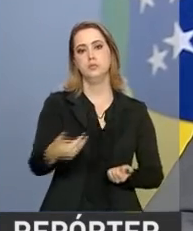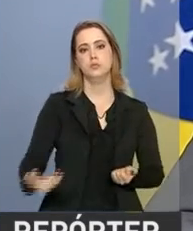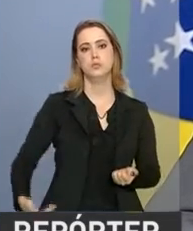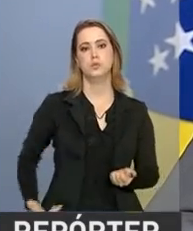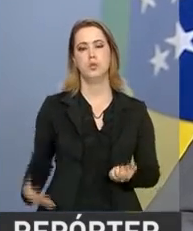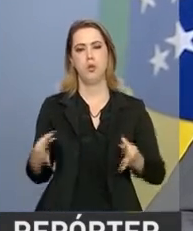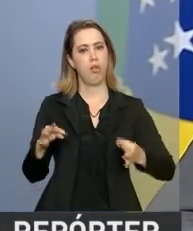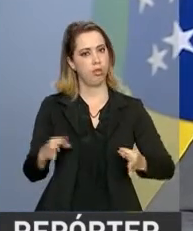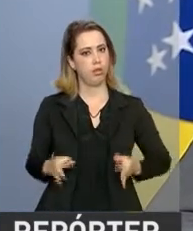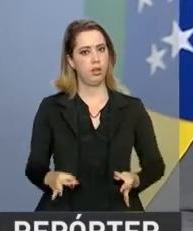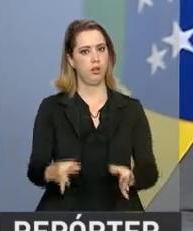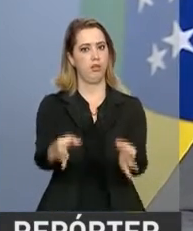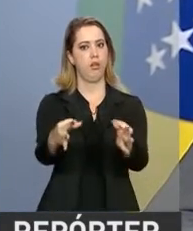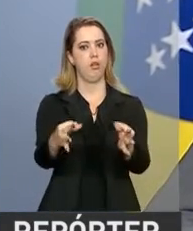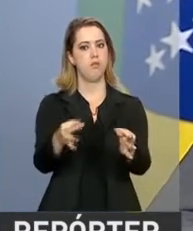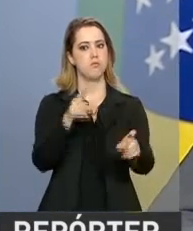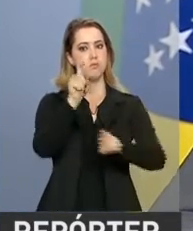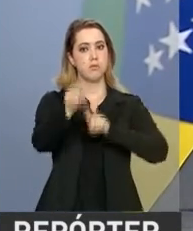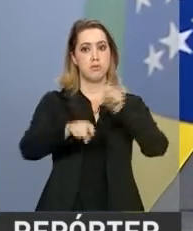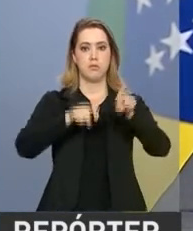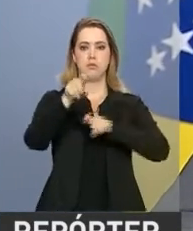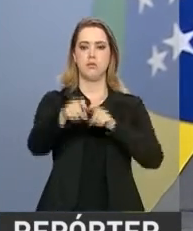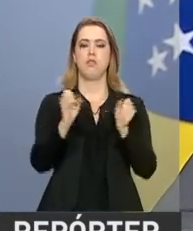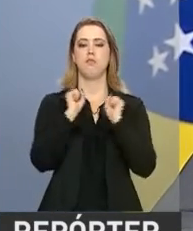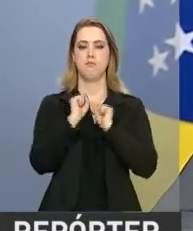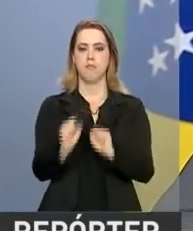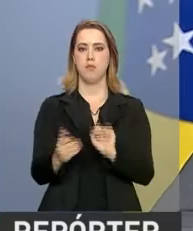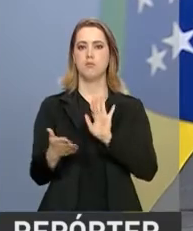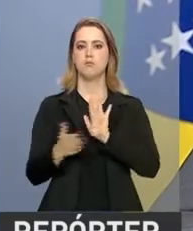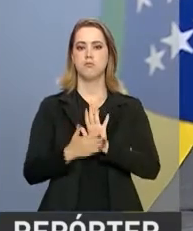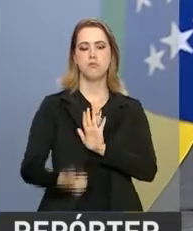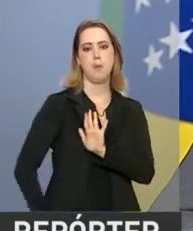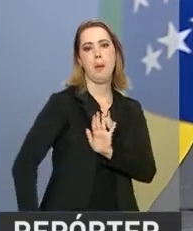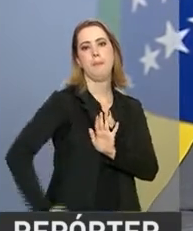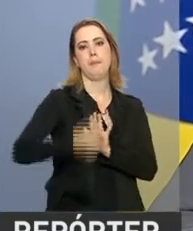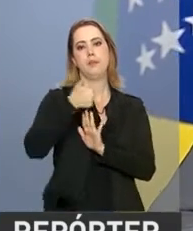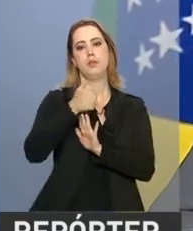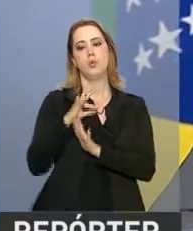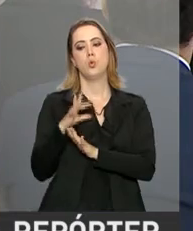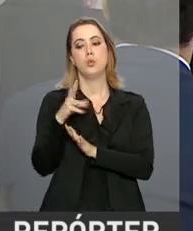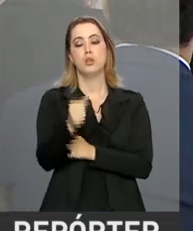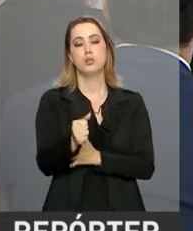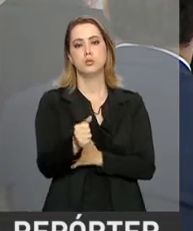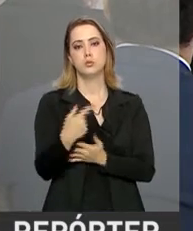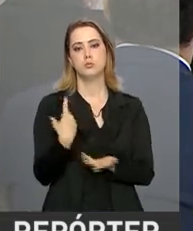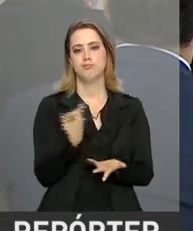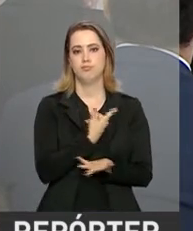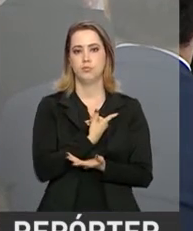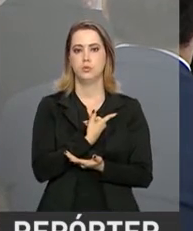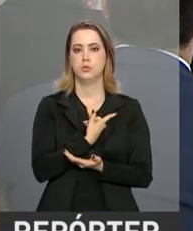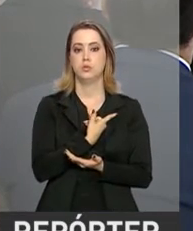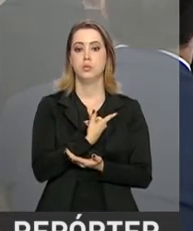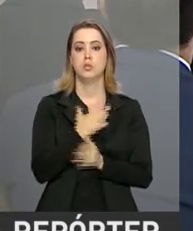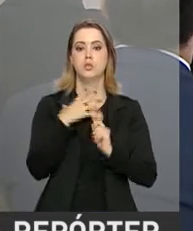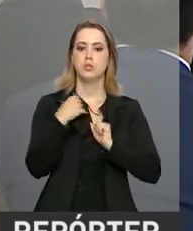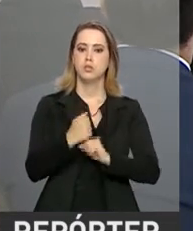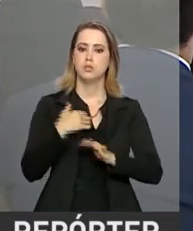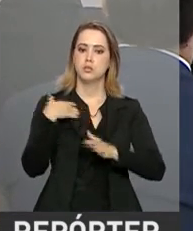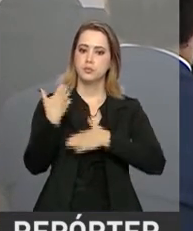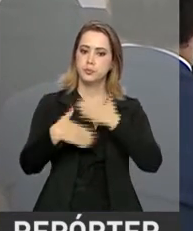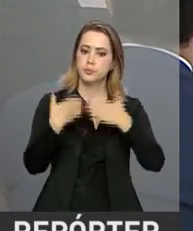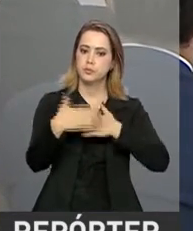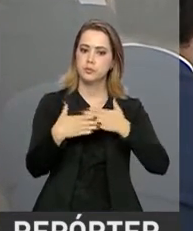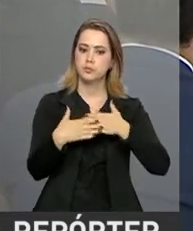tecnológica digital que vai propiciar benefícios a todos nós vamos prosseguir com esse trabalho para